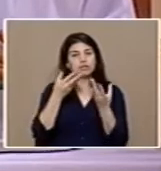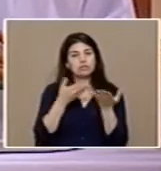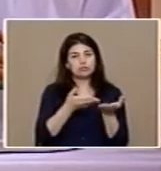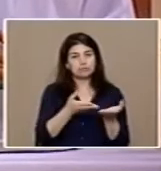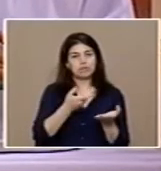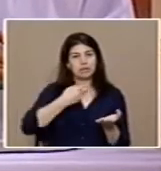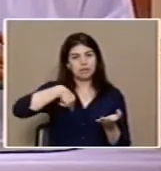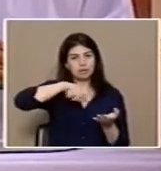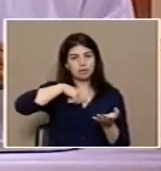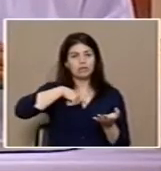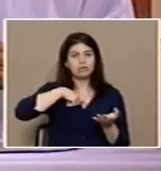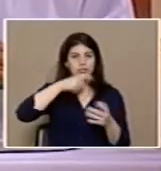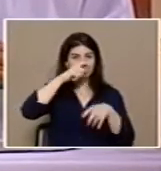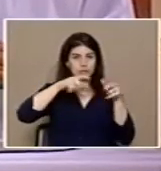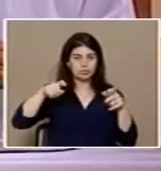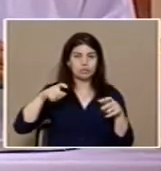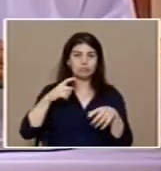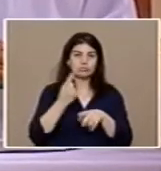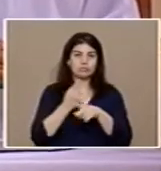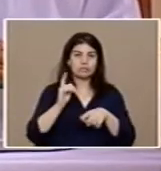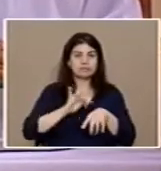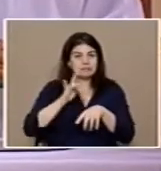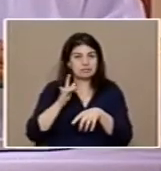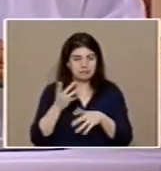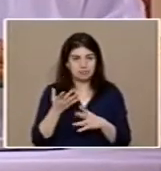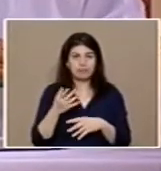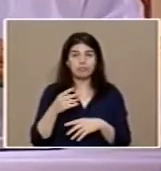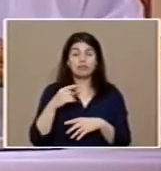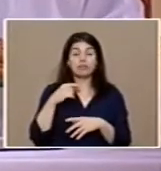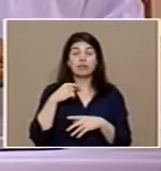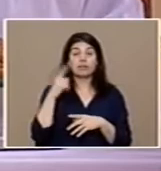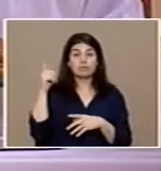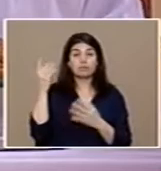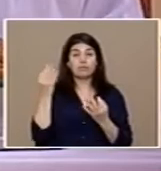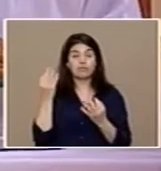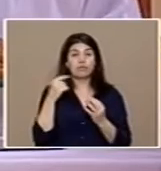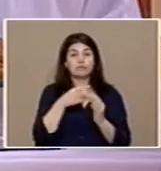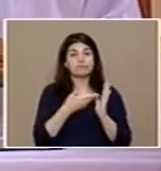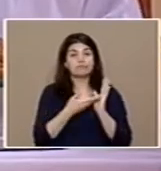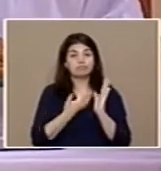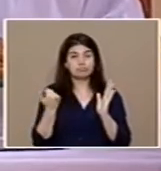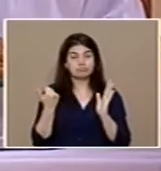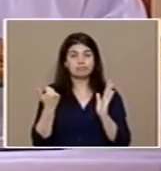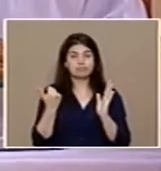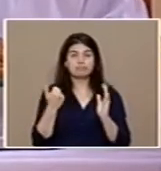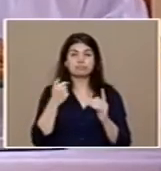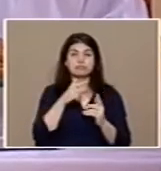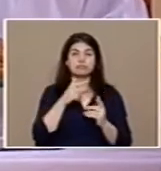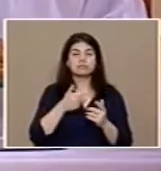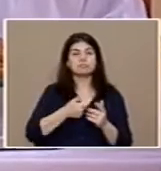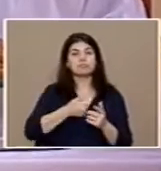com o poder da vossa divindade da nossa condição mortal tirasse o remédio para vencer a morte